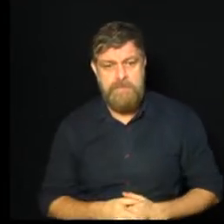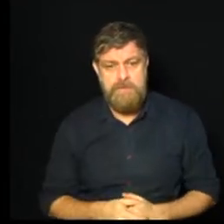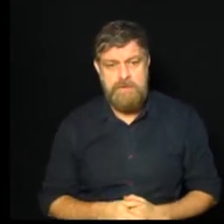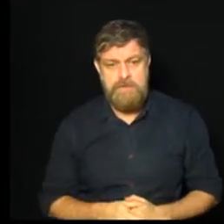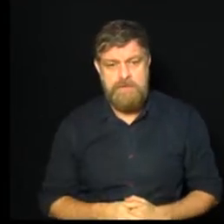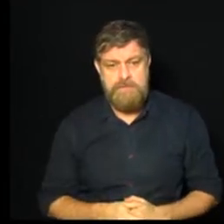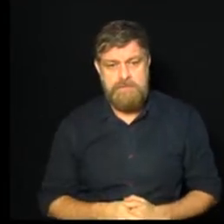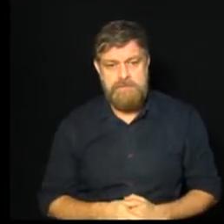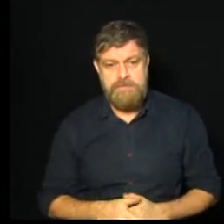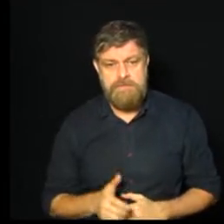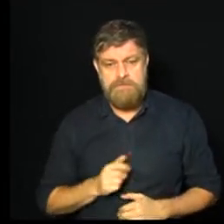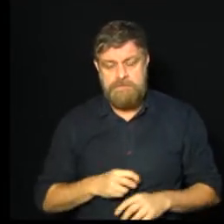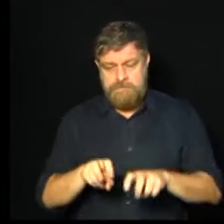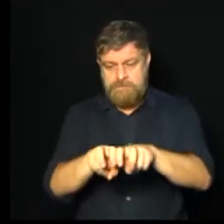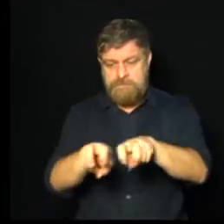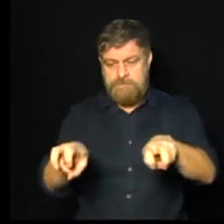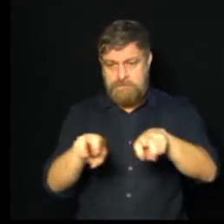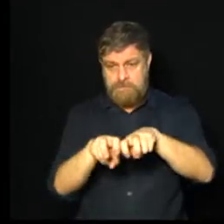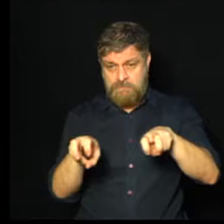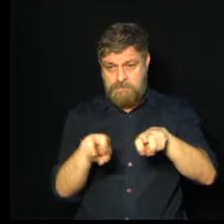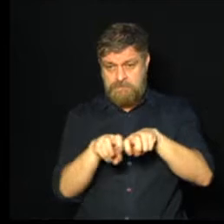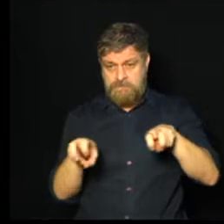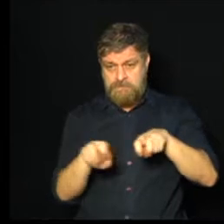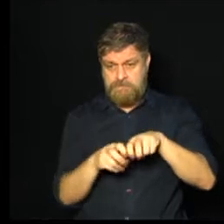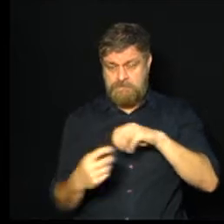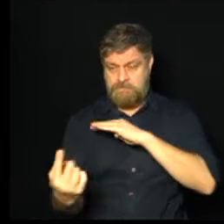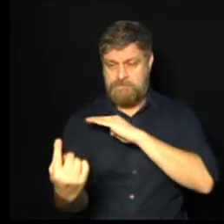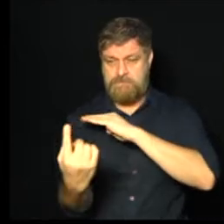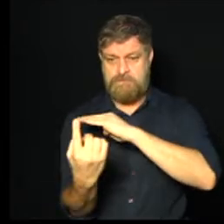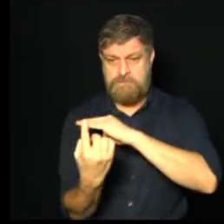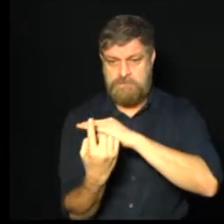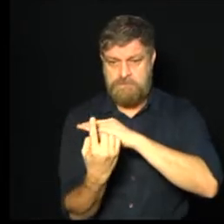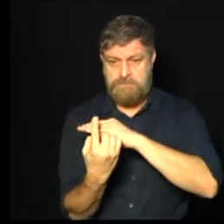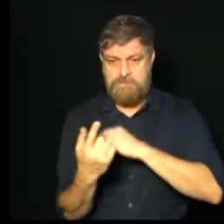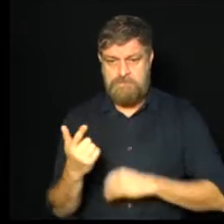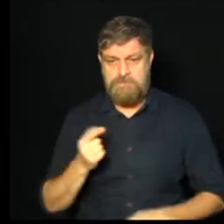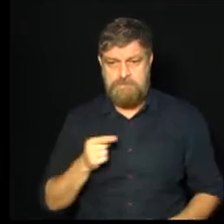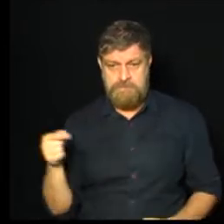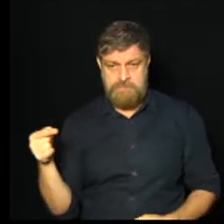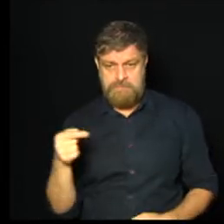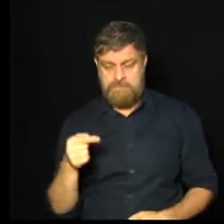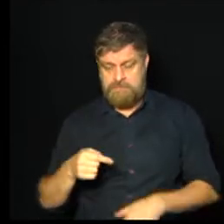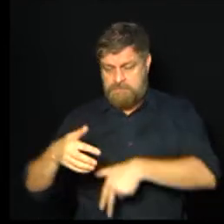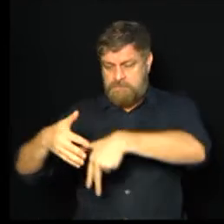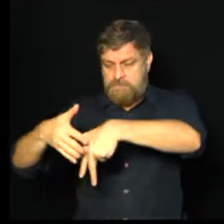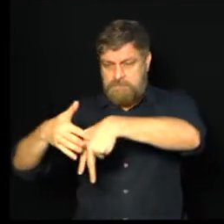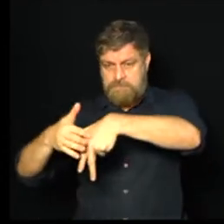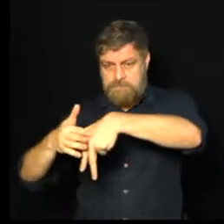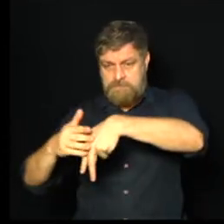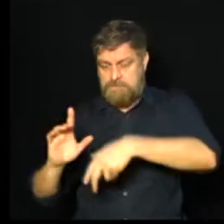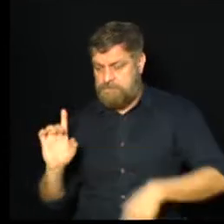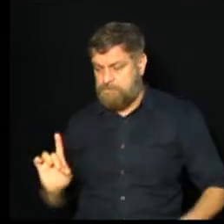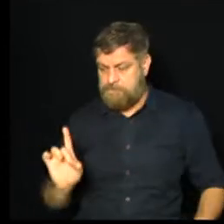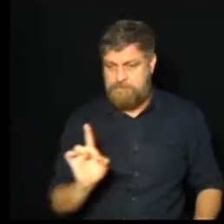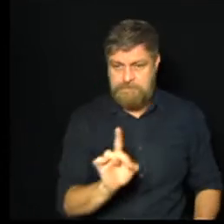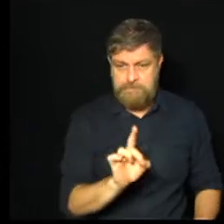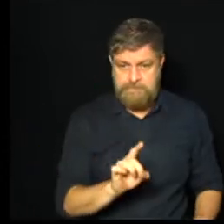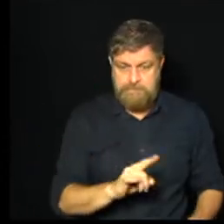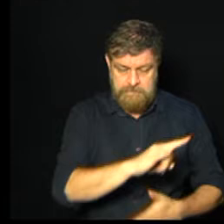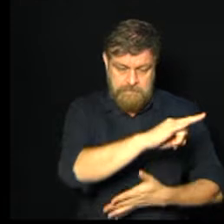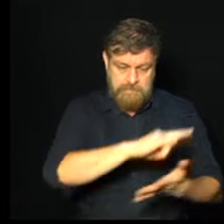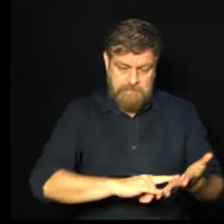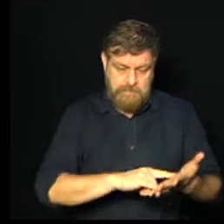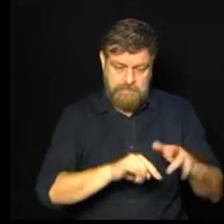A ampla recepção. Então, esse paciente ele dá a entrada pela recepção, paciente de baixa complexidade, abre uma ficha e